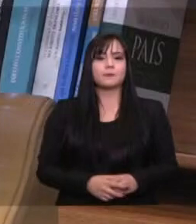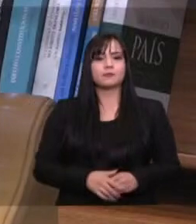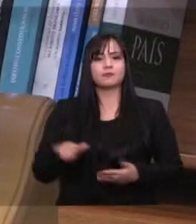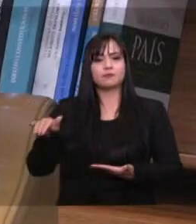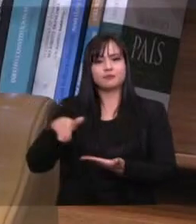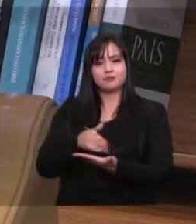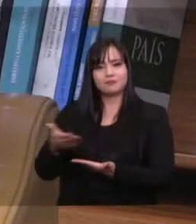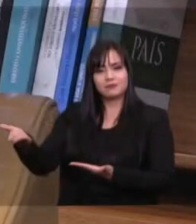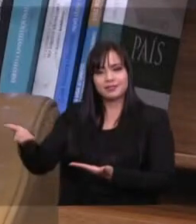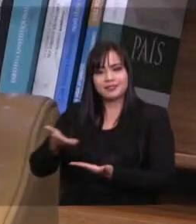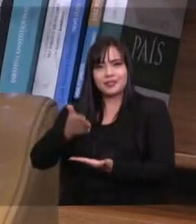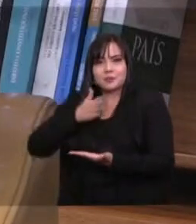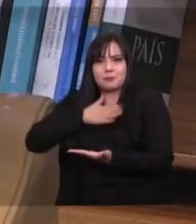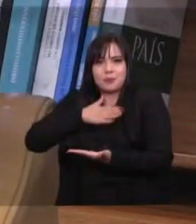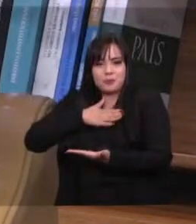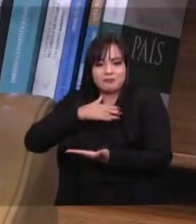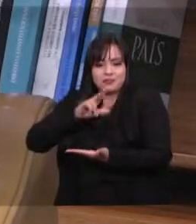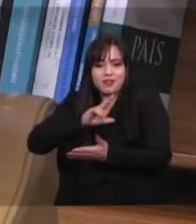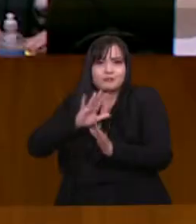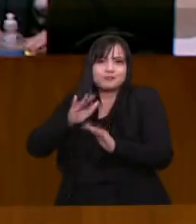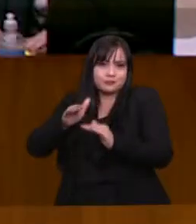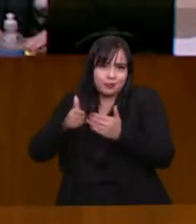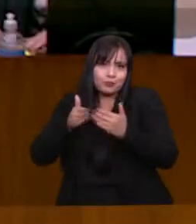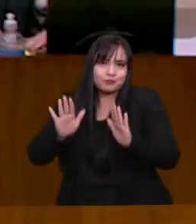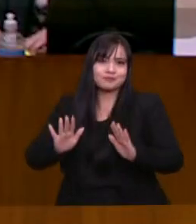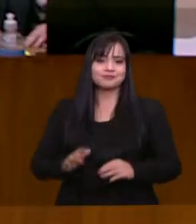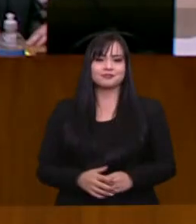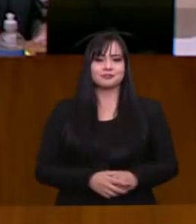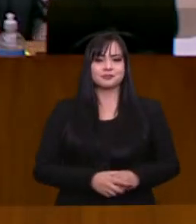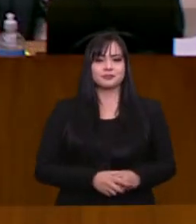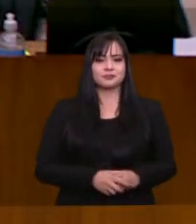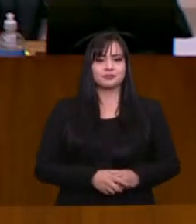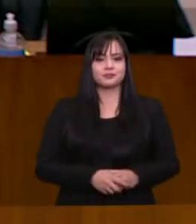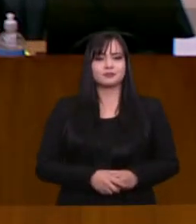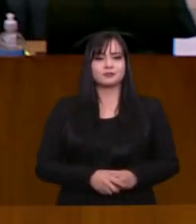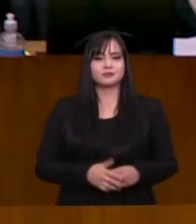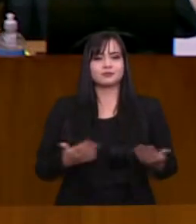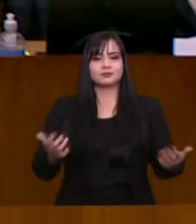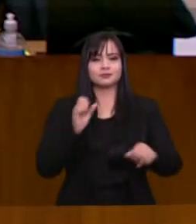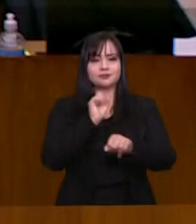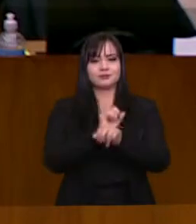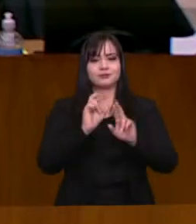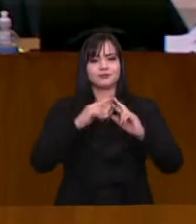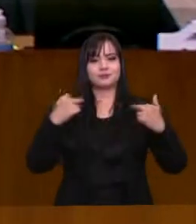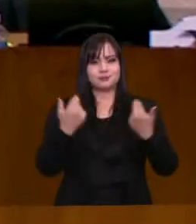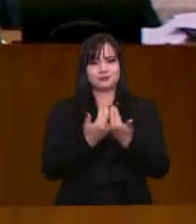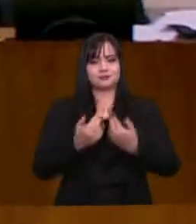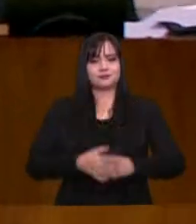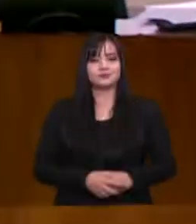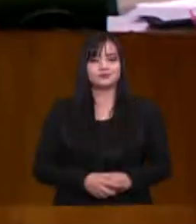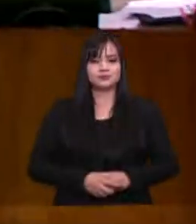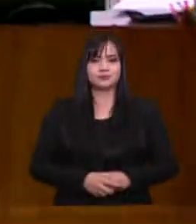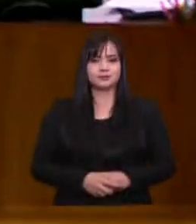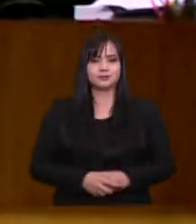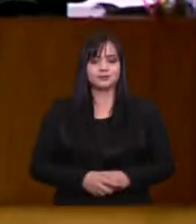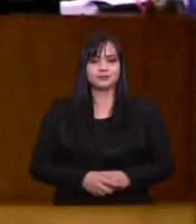para mandar no meu pessoal por gentileza então está suspensa a sessão